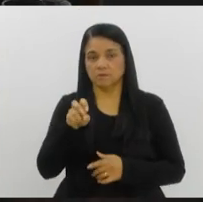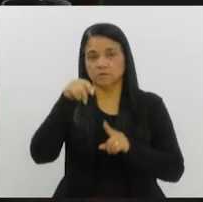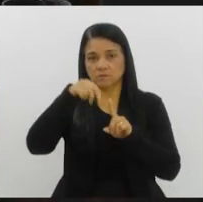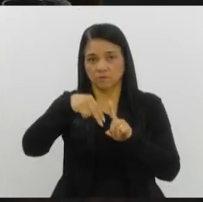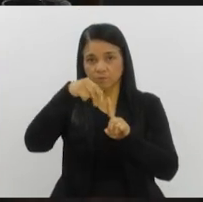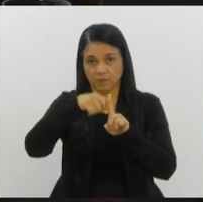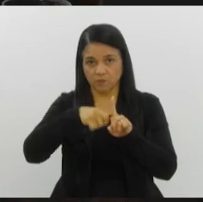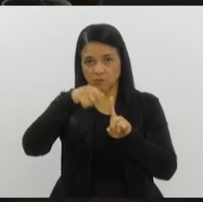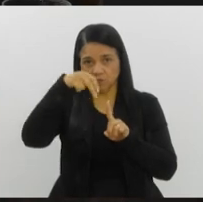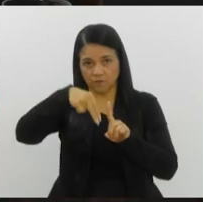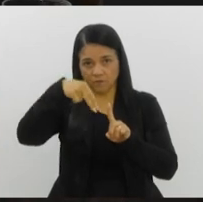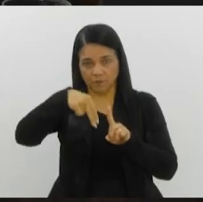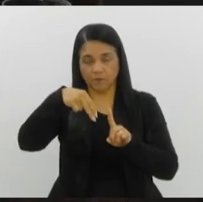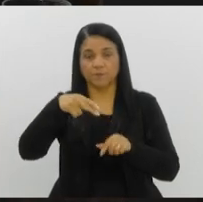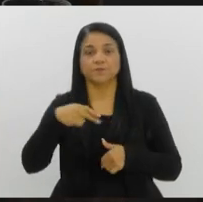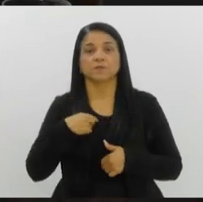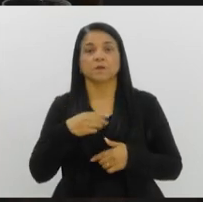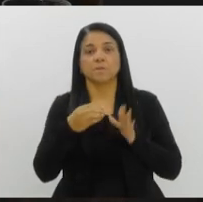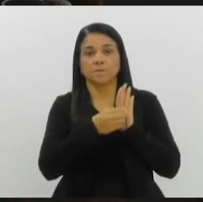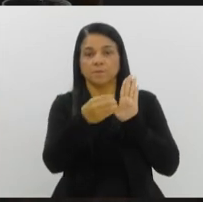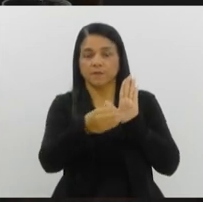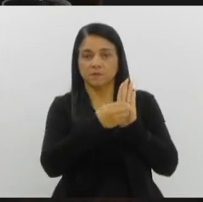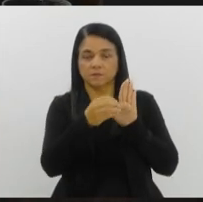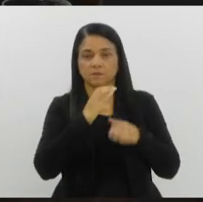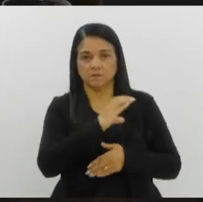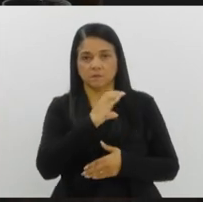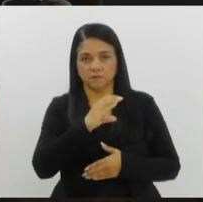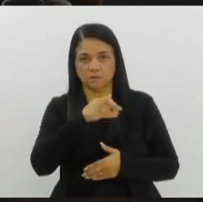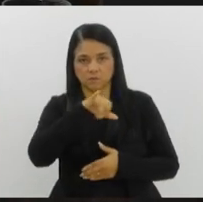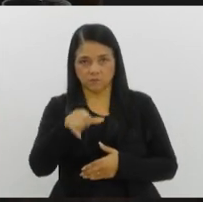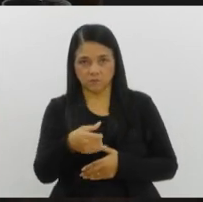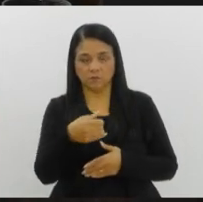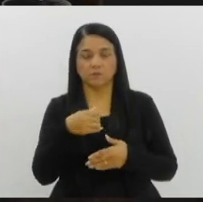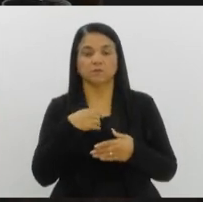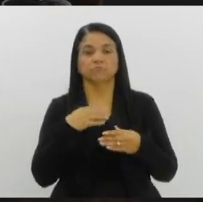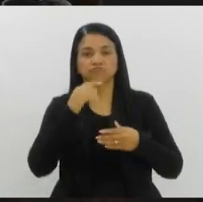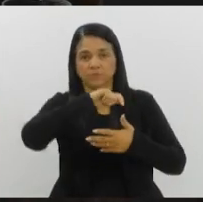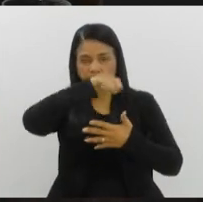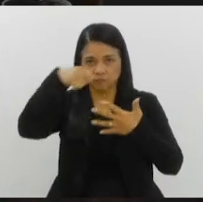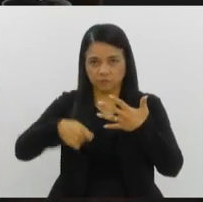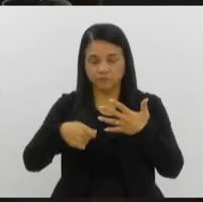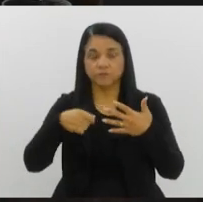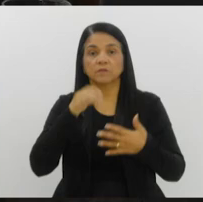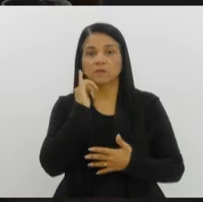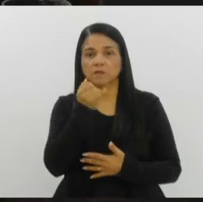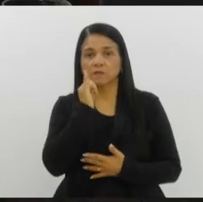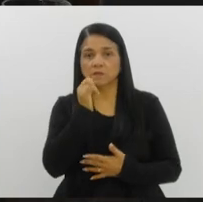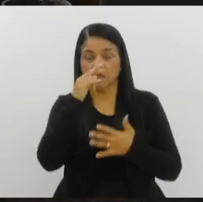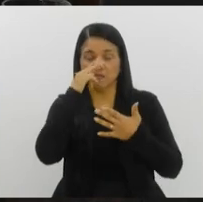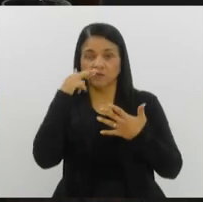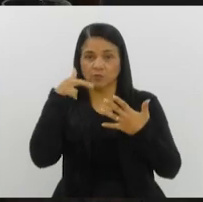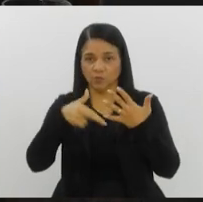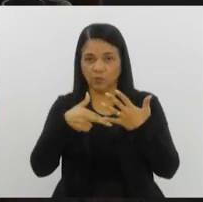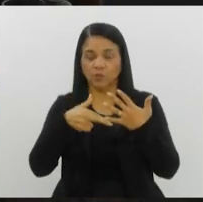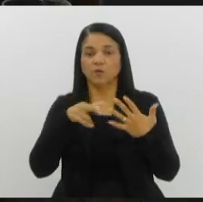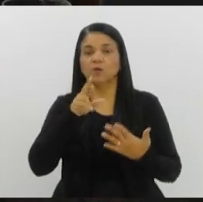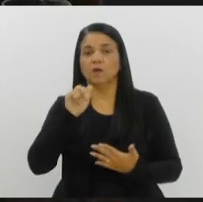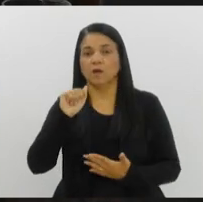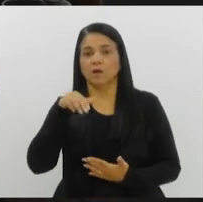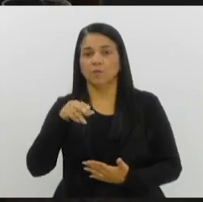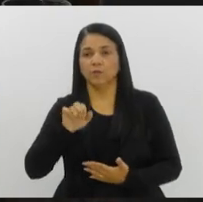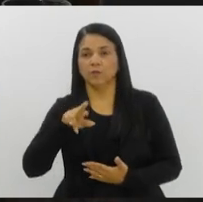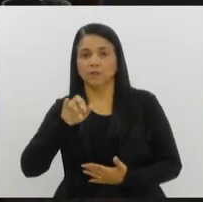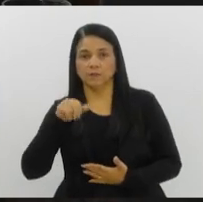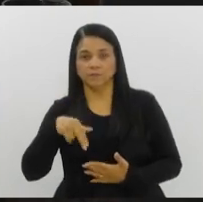novembro. Pareceres da Comissão de Constituição e Justiça pela Juridicidade, relatou o deputado Rodrigo Amorim. Em discussão, não havendo quem